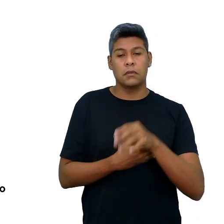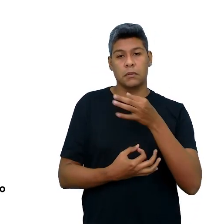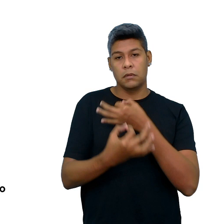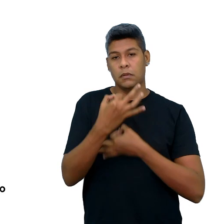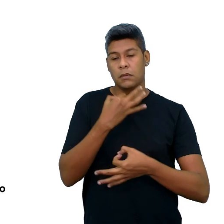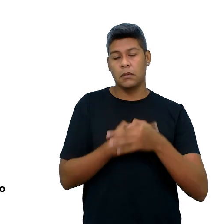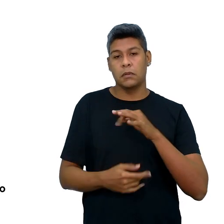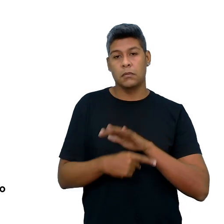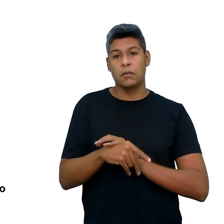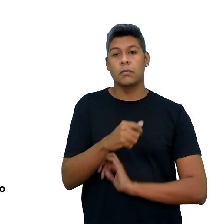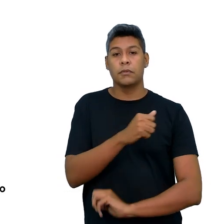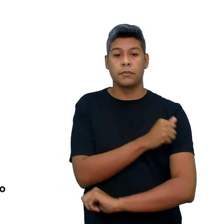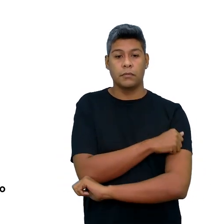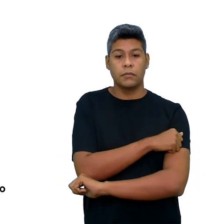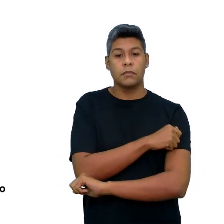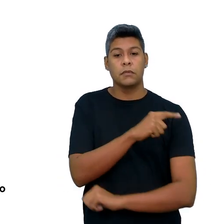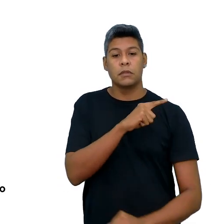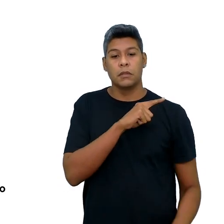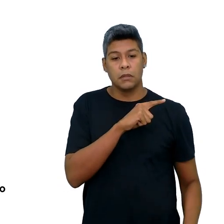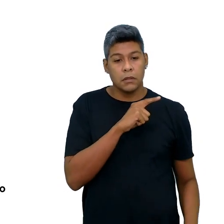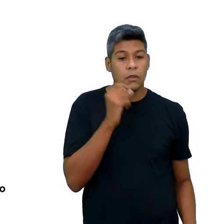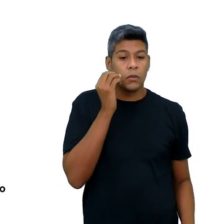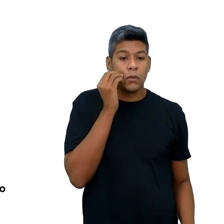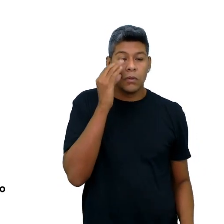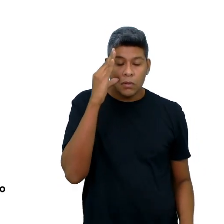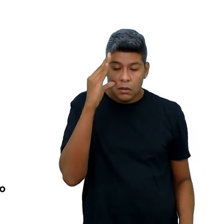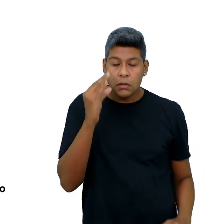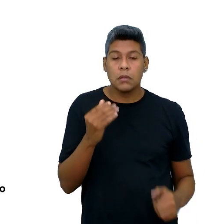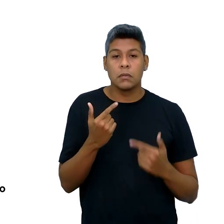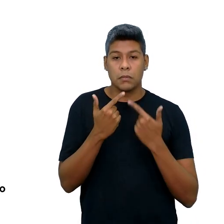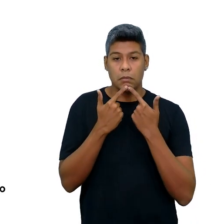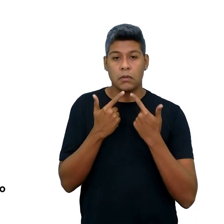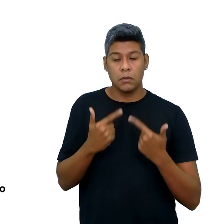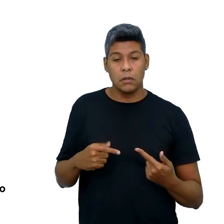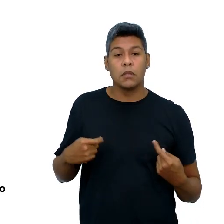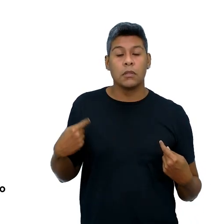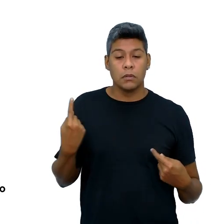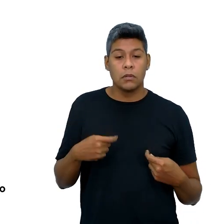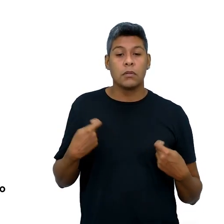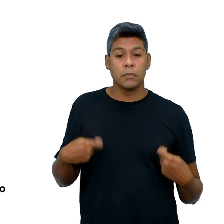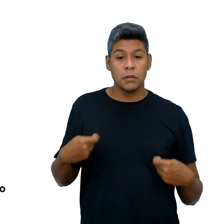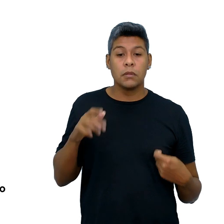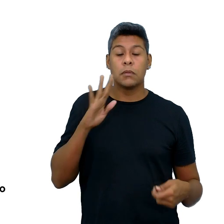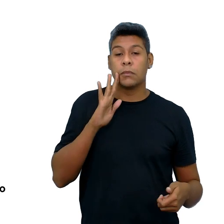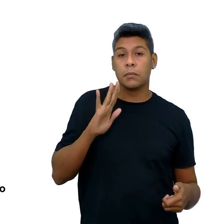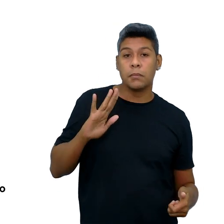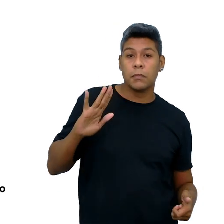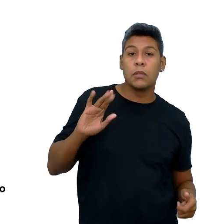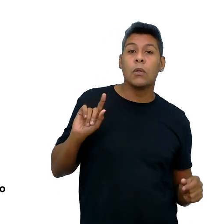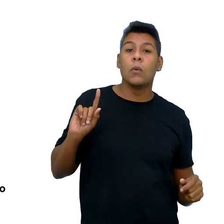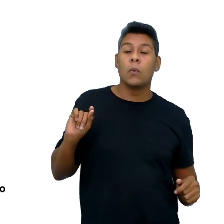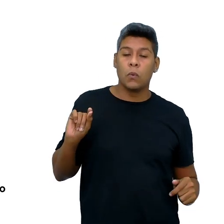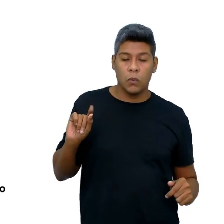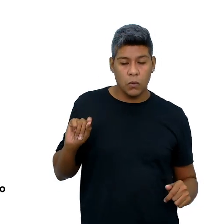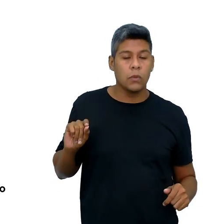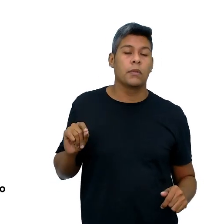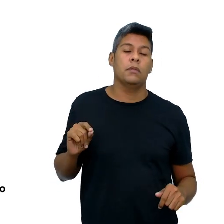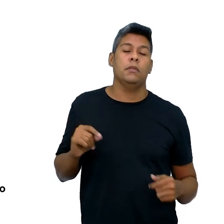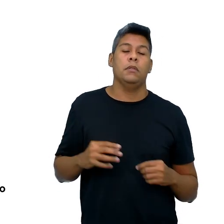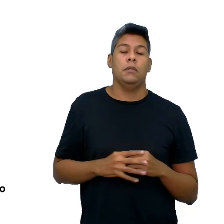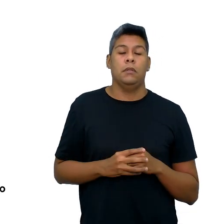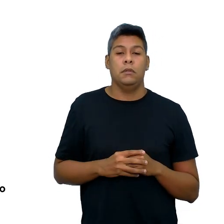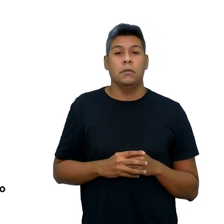nossos estudantes, né? Então, pensar nos conhecimentos linguísticos, nós precisamos também priorizar e ter em mente que eles não devem